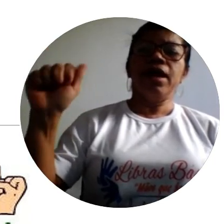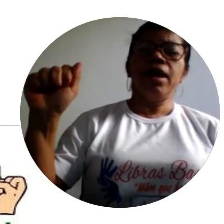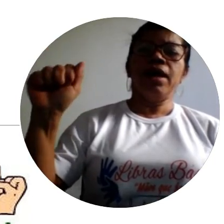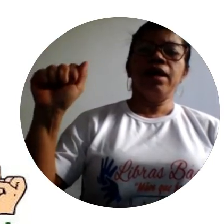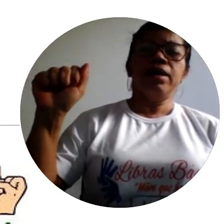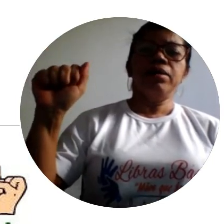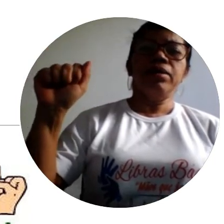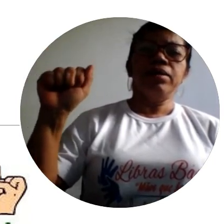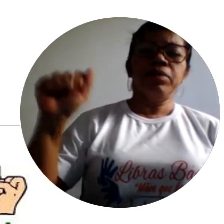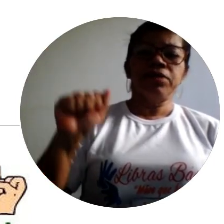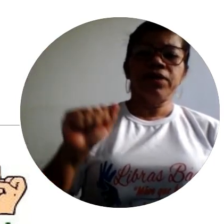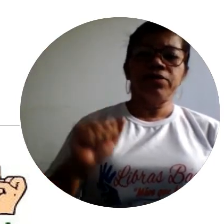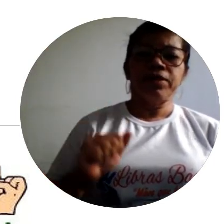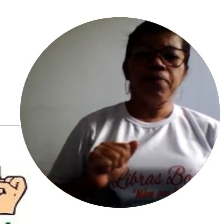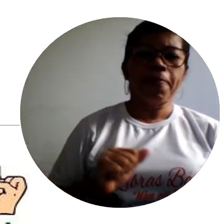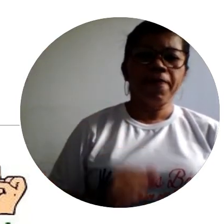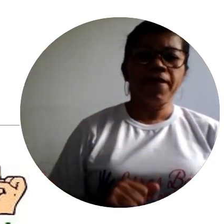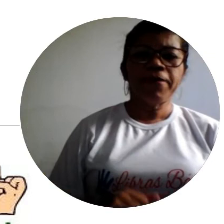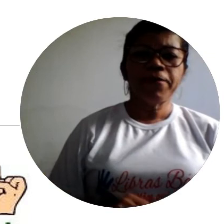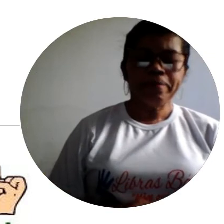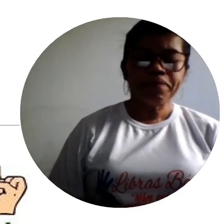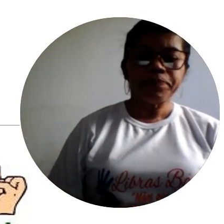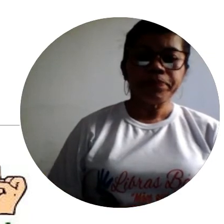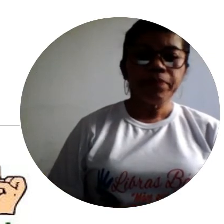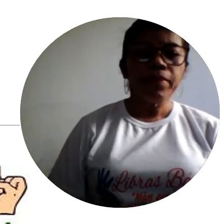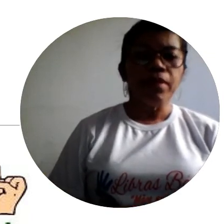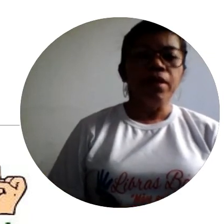D, A. Erisvalda, certo?